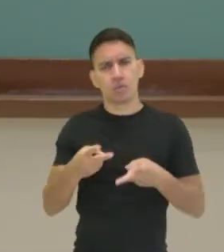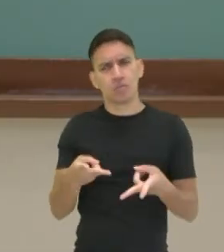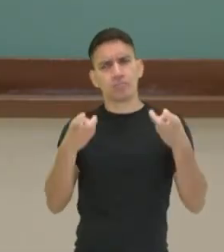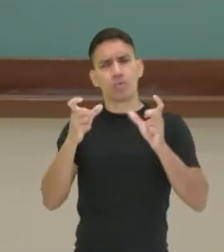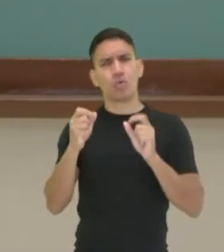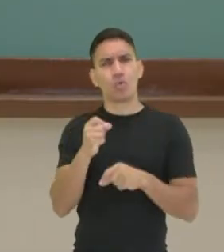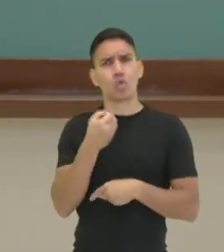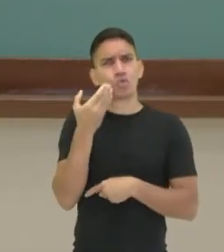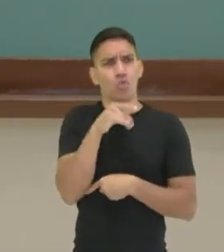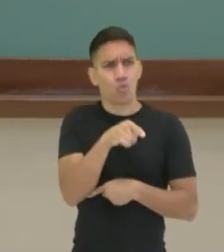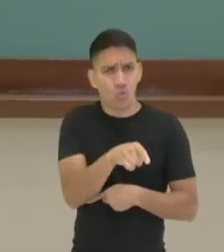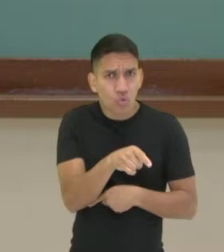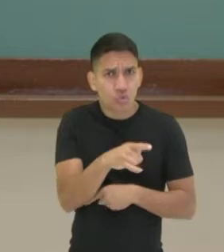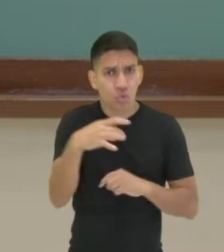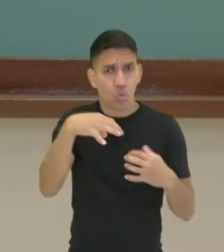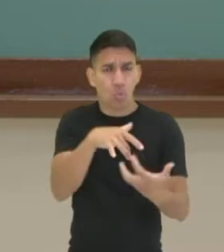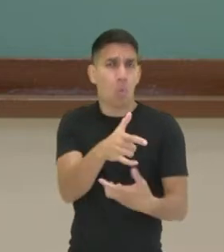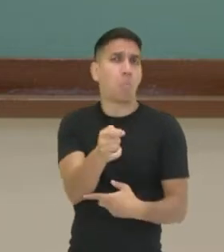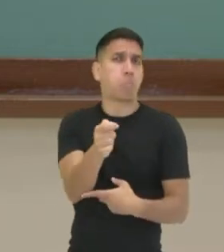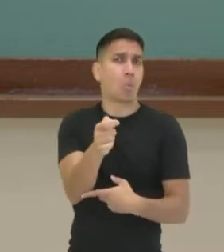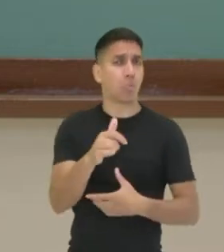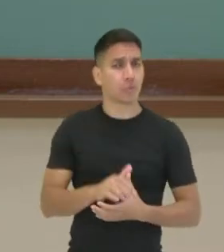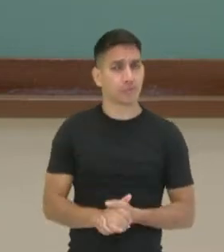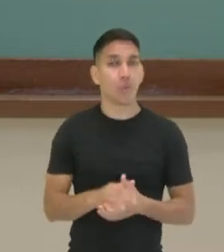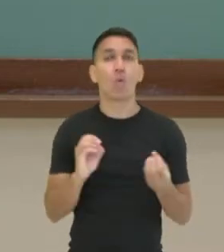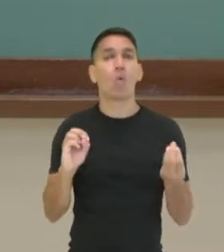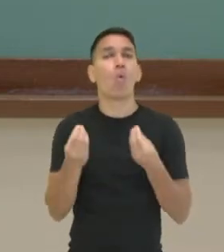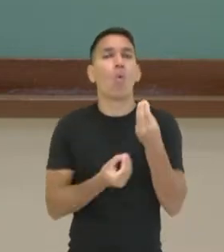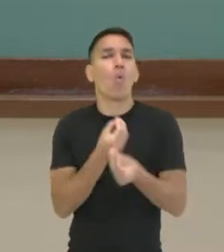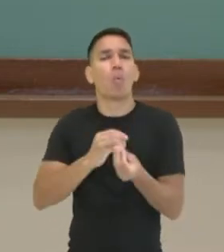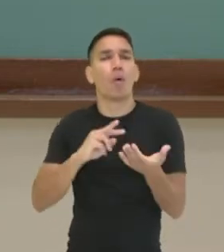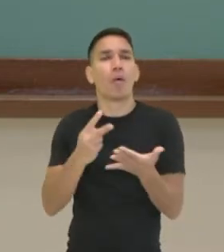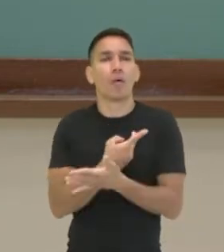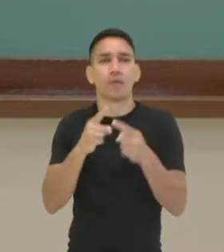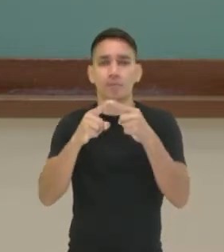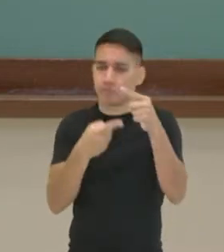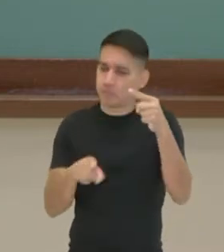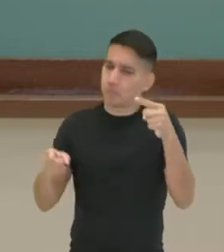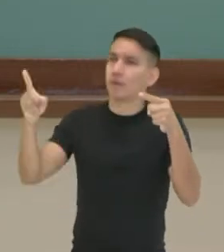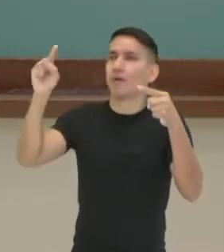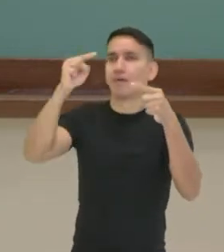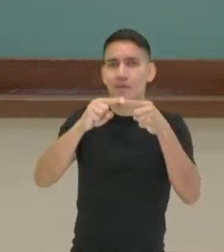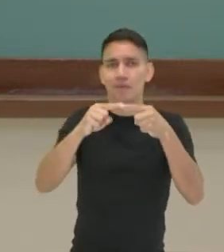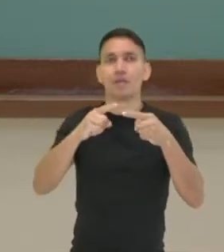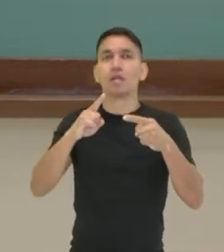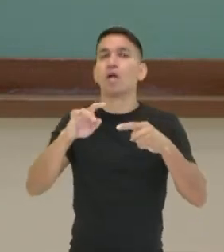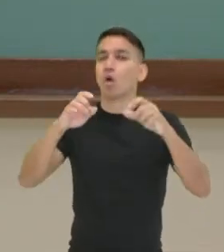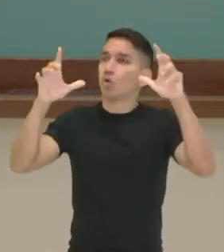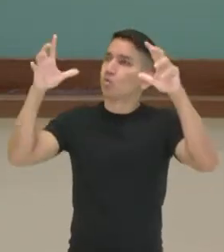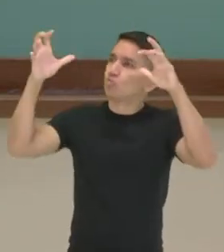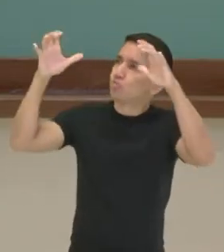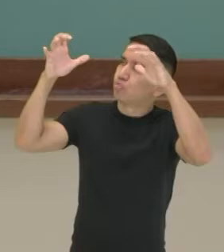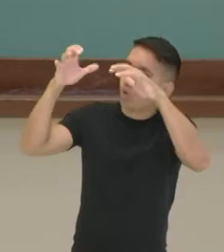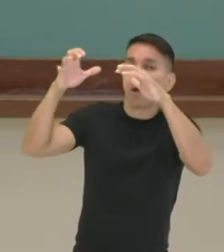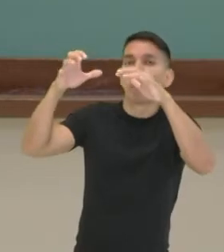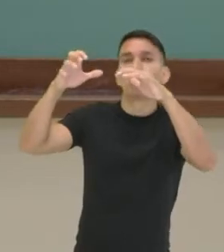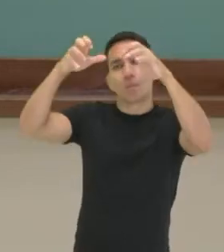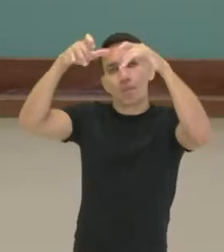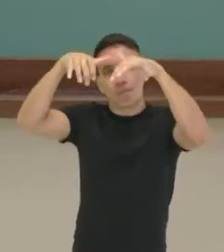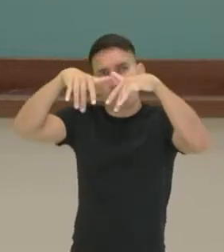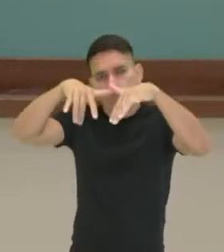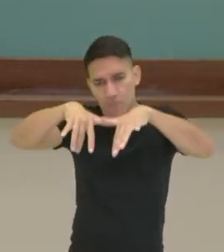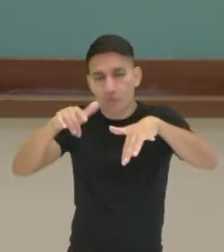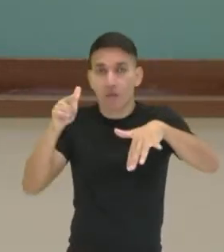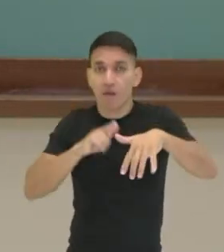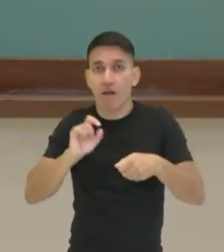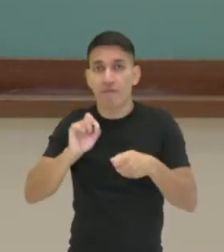é pequena. Então, vamos ao ciclo da água. O Sol aquece as águas superficiais, fazendo com que a água líquida